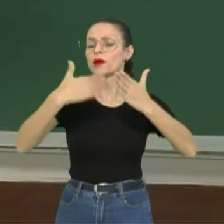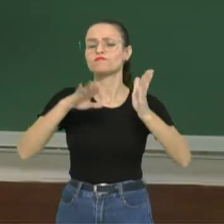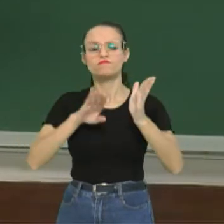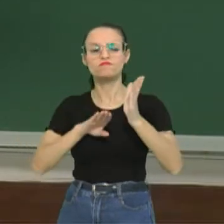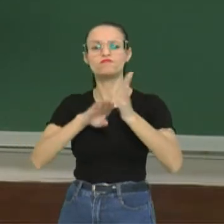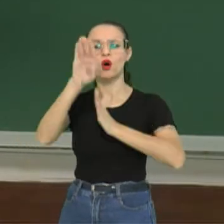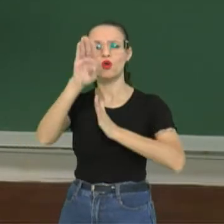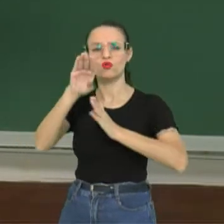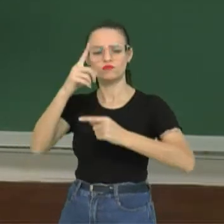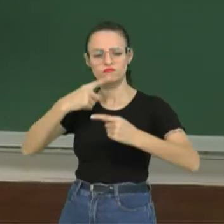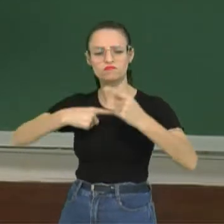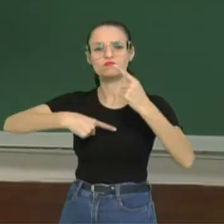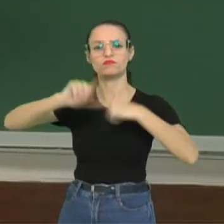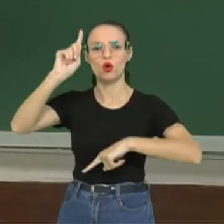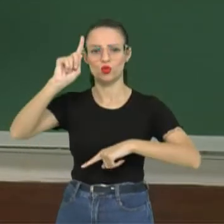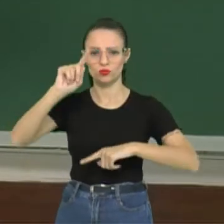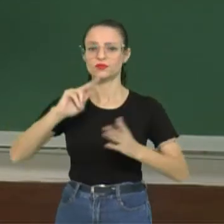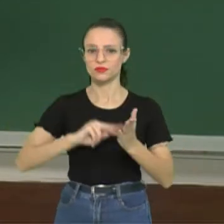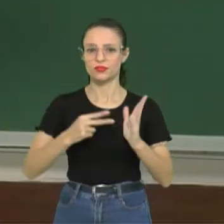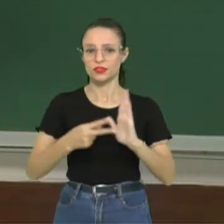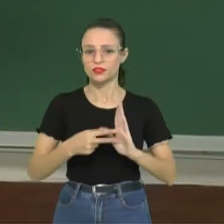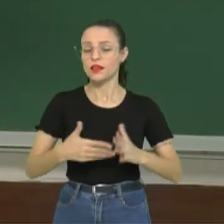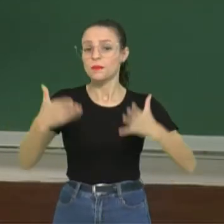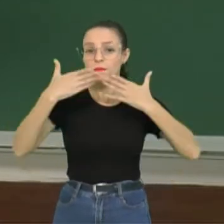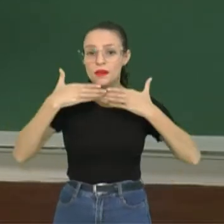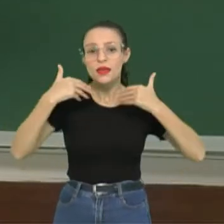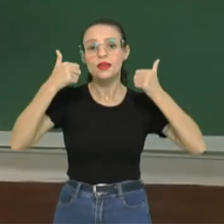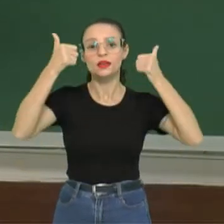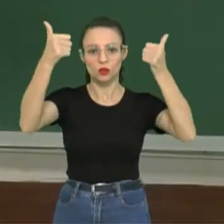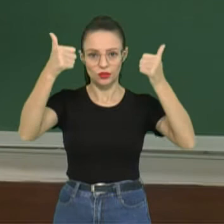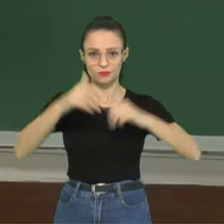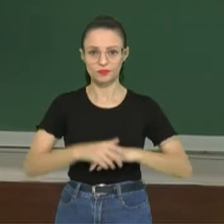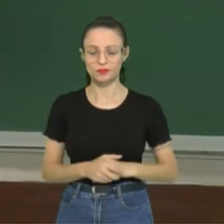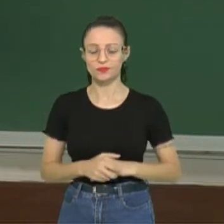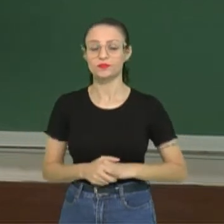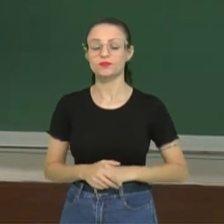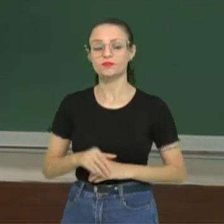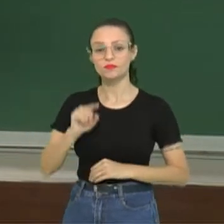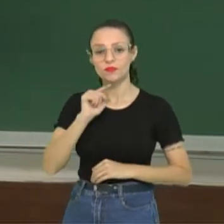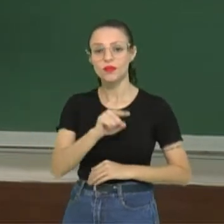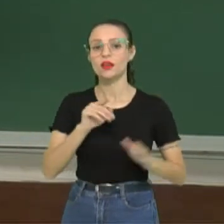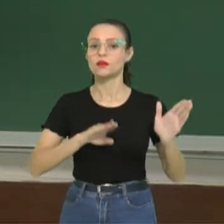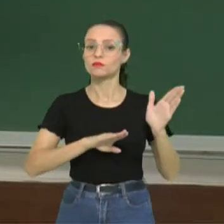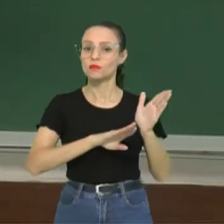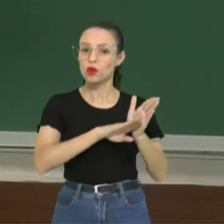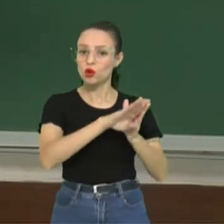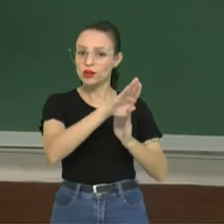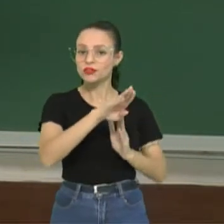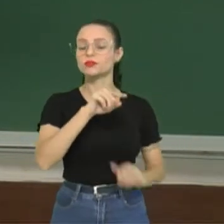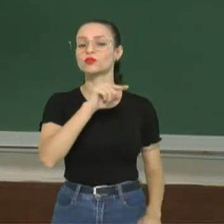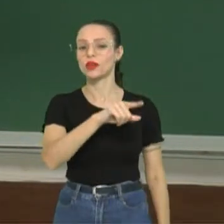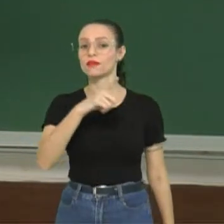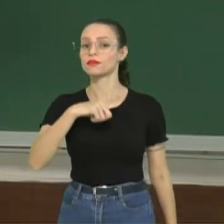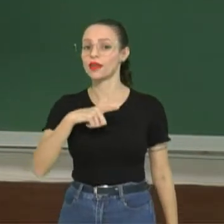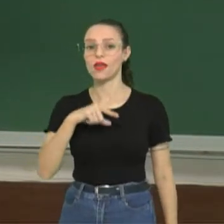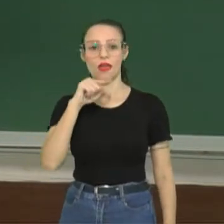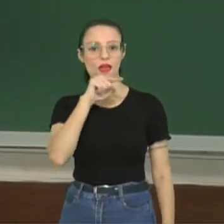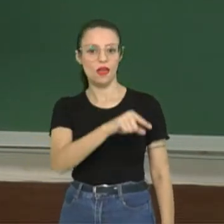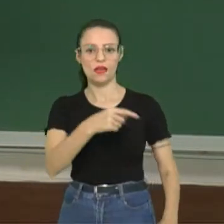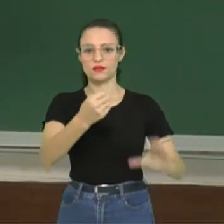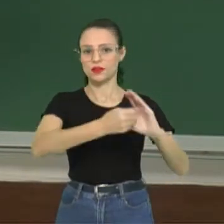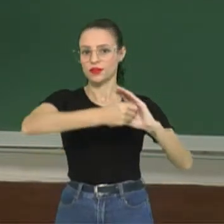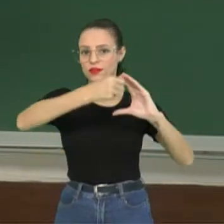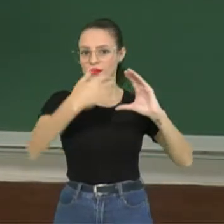ideia de progresso é é fácil entender melhorar tá e o progressismo tem justamente essa